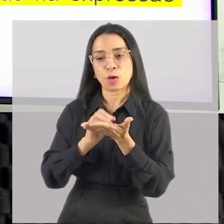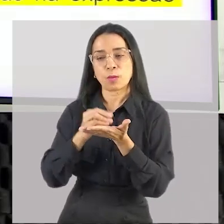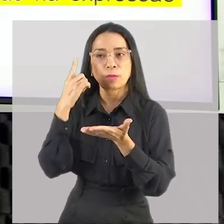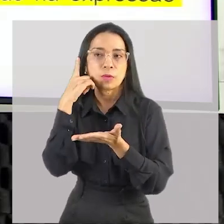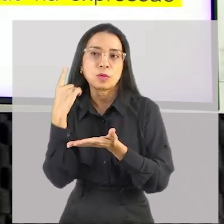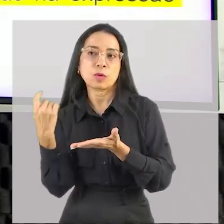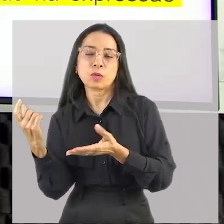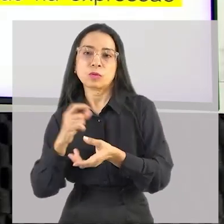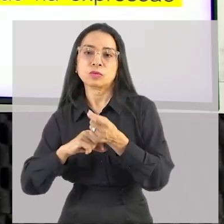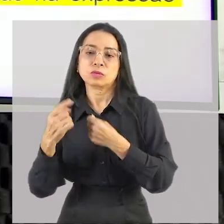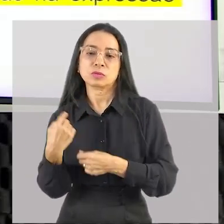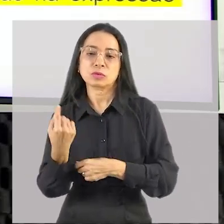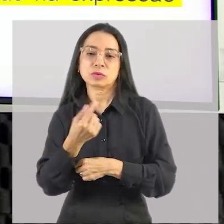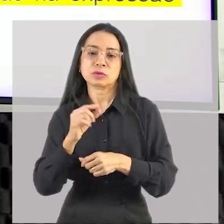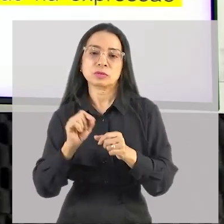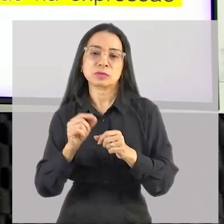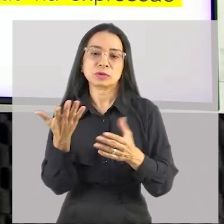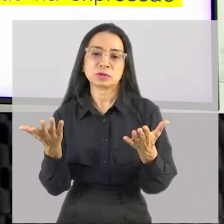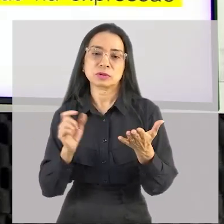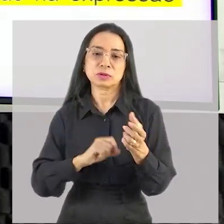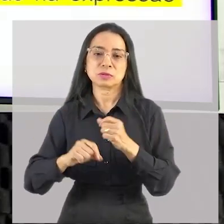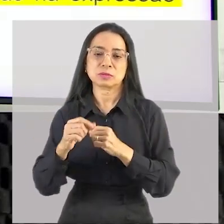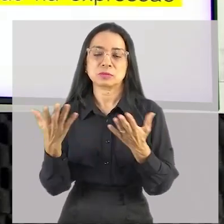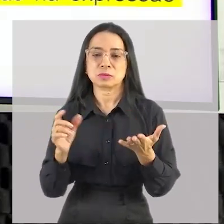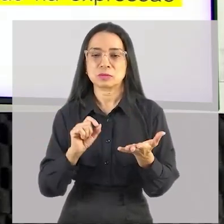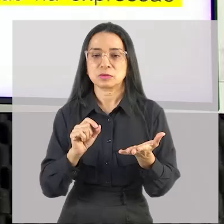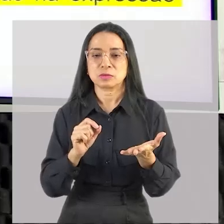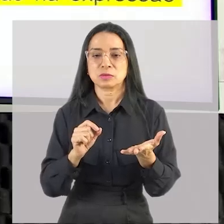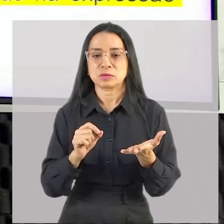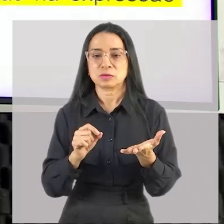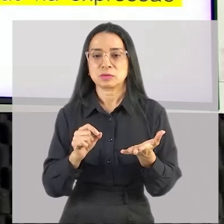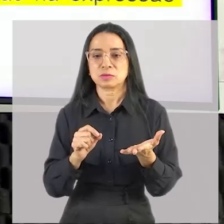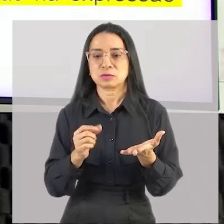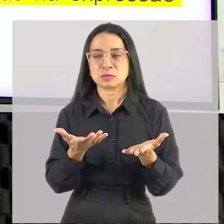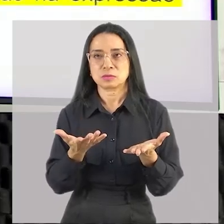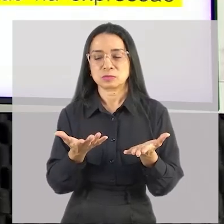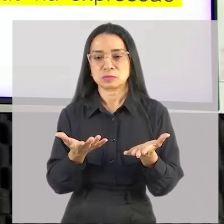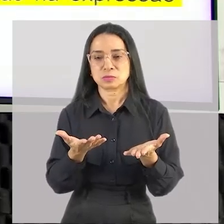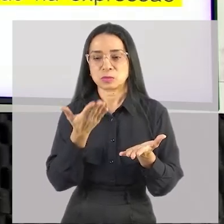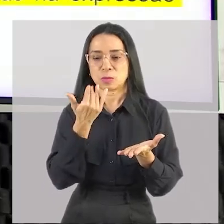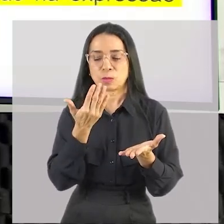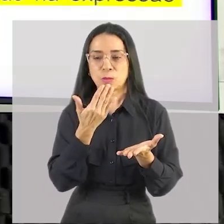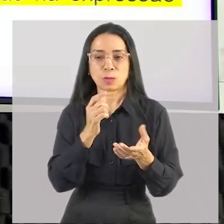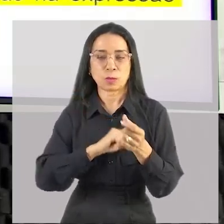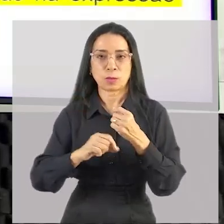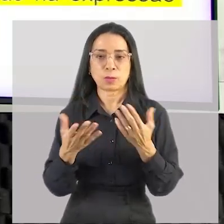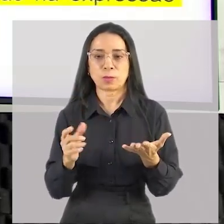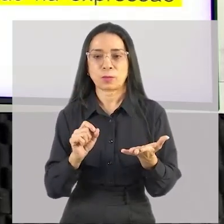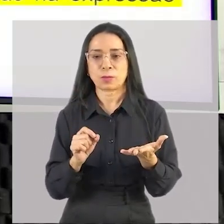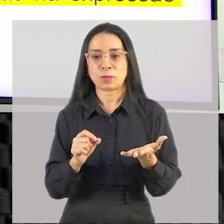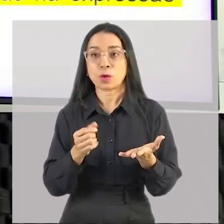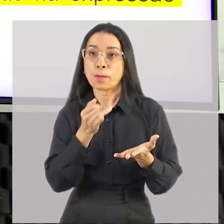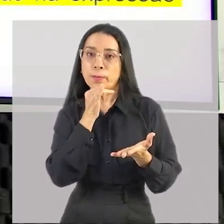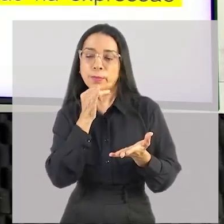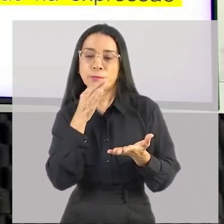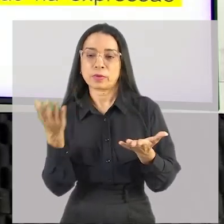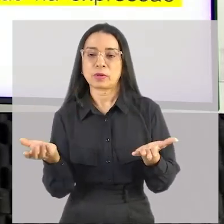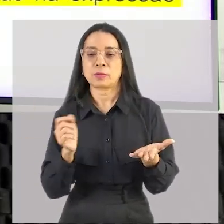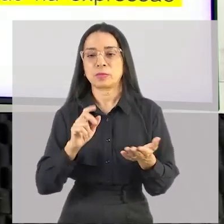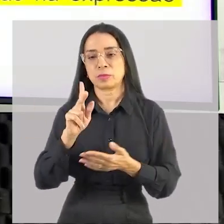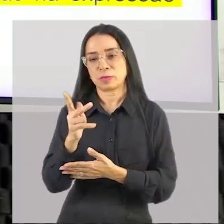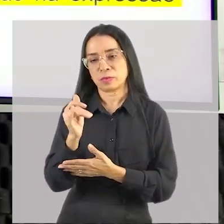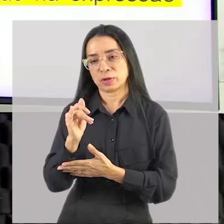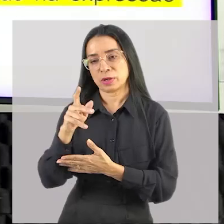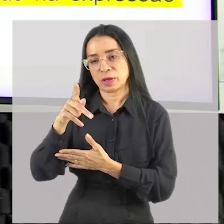som que nós fazemos quando nós nos agradamos, por exemplo, de alguma coisa gostosa ao nosso paladar. E a hipérbole é porque você